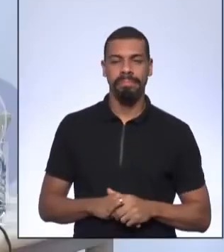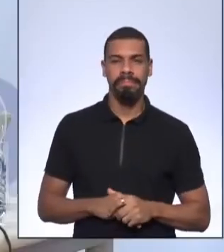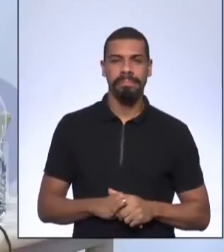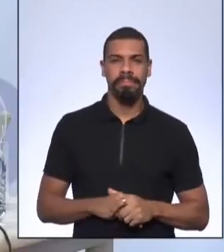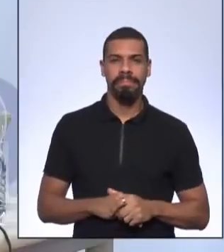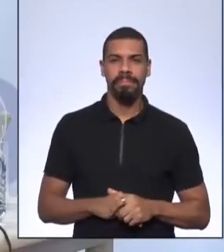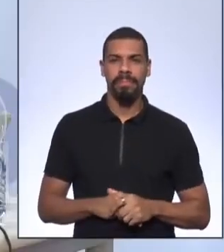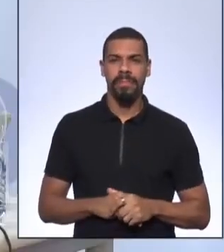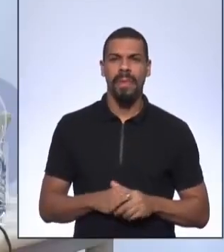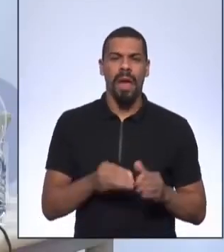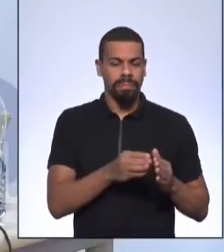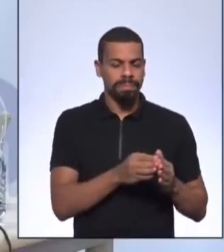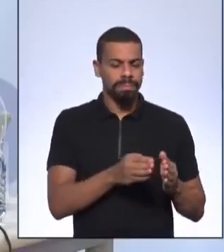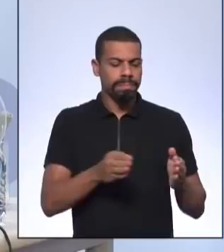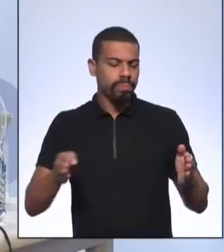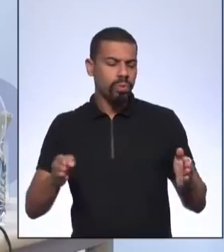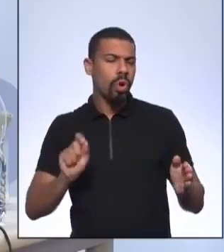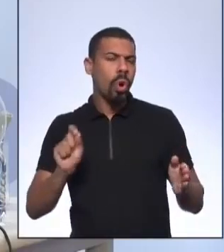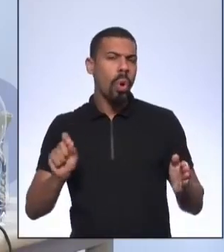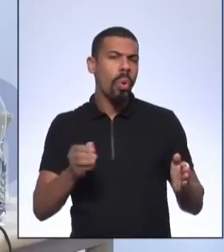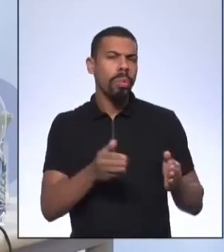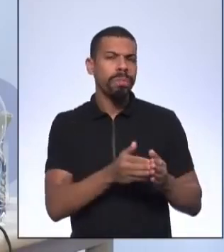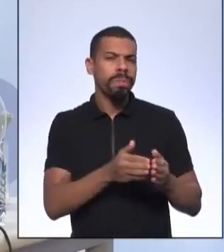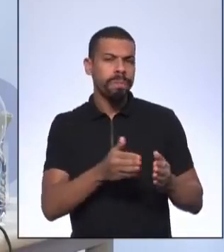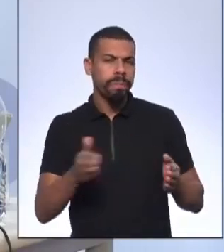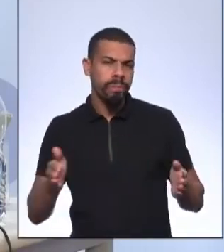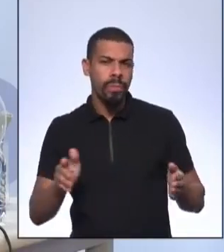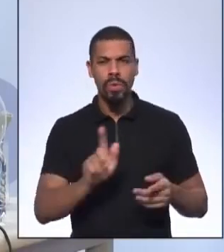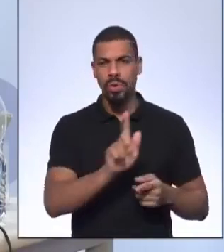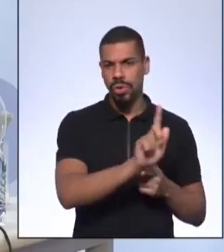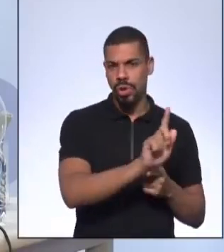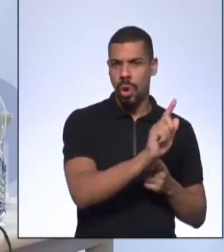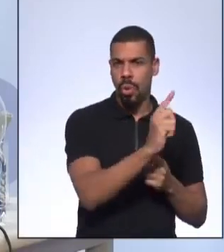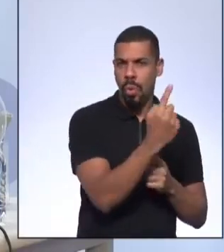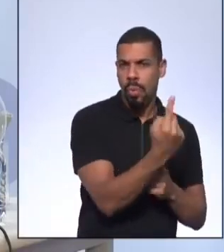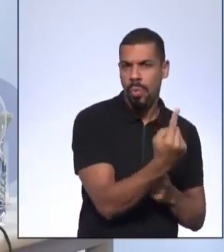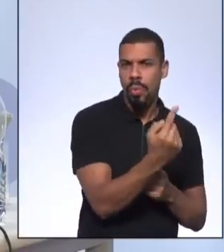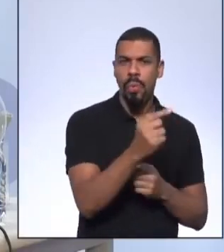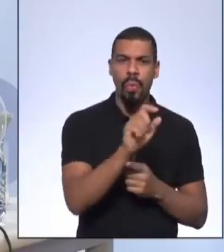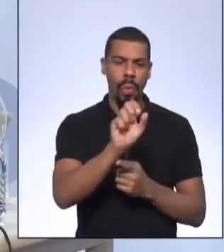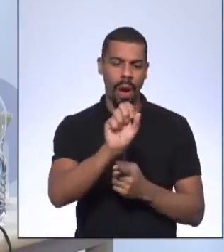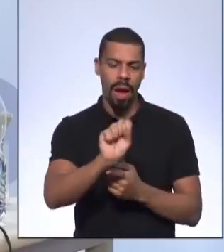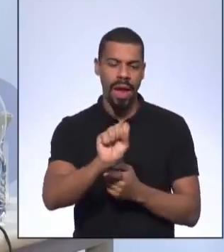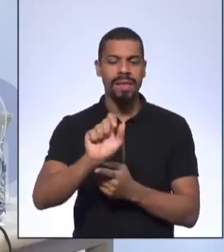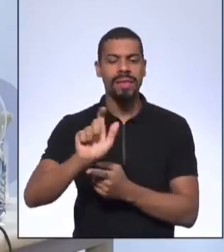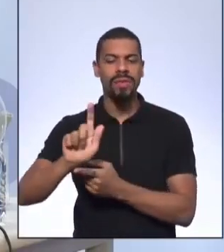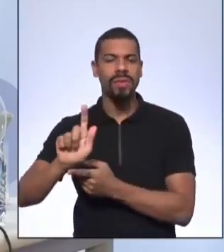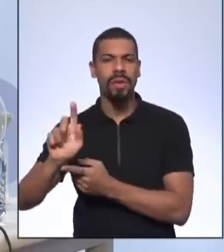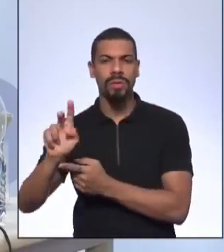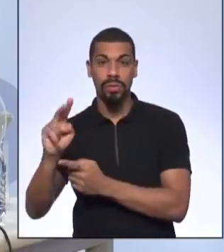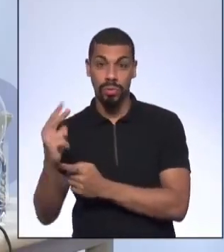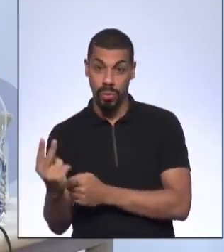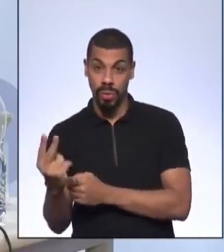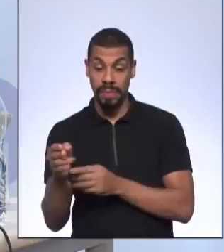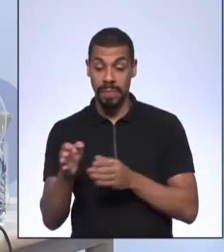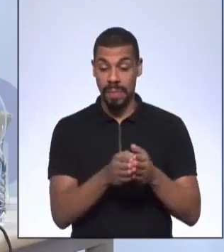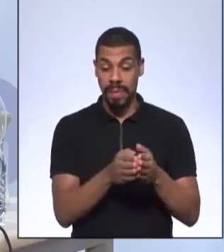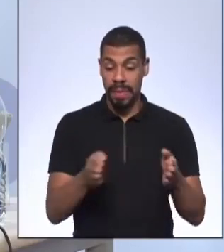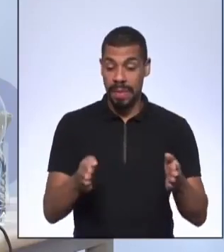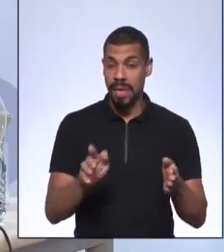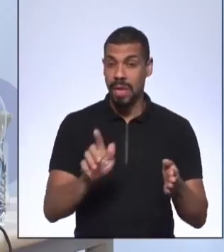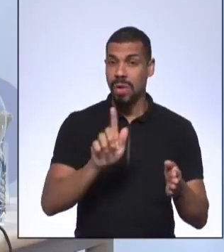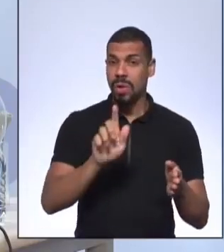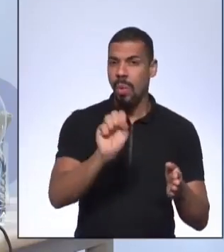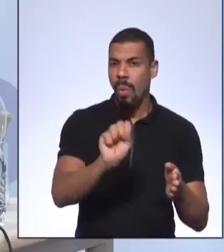Tá? O período de intérfase, ele então tem o período G1, S e G2. No período S, de